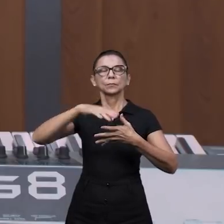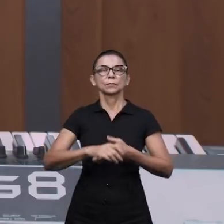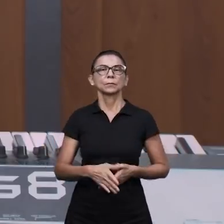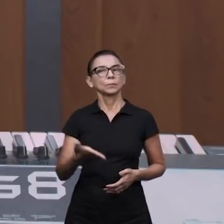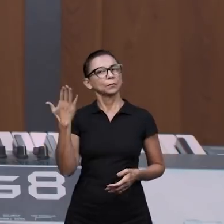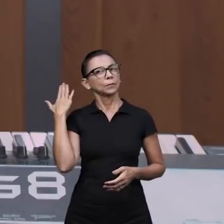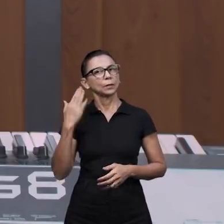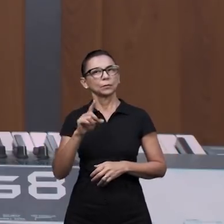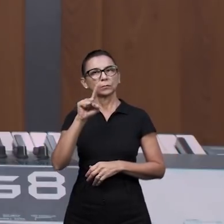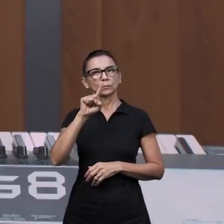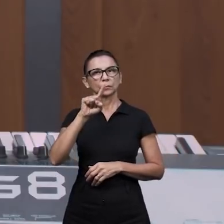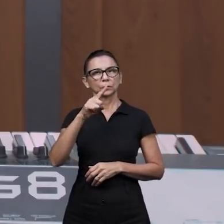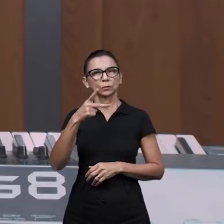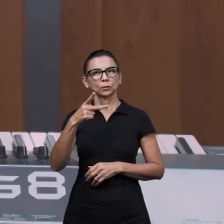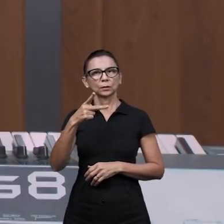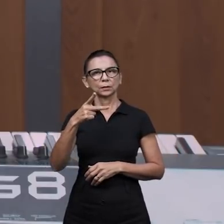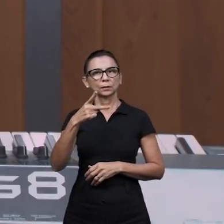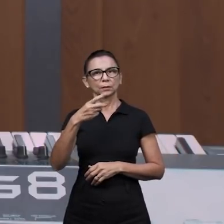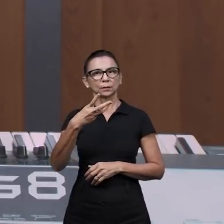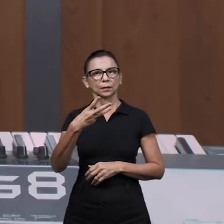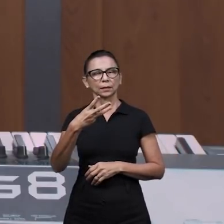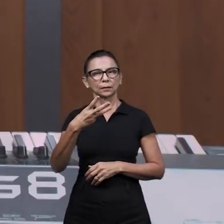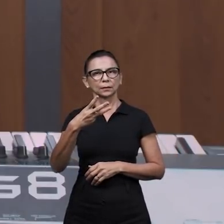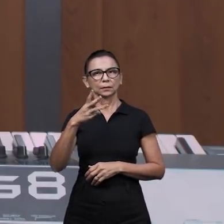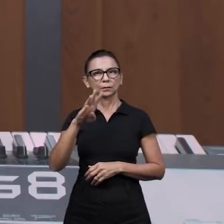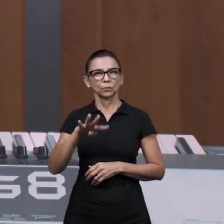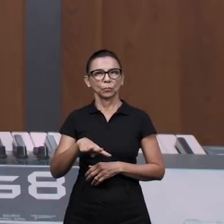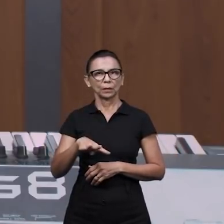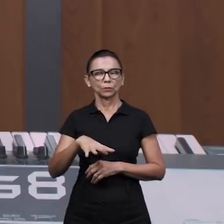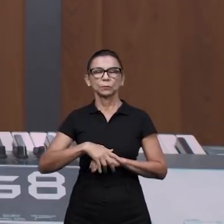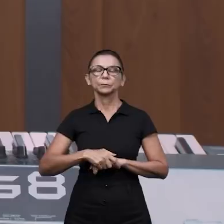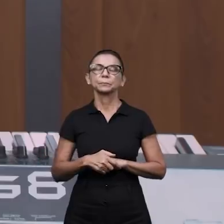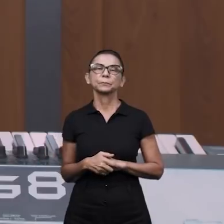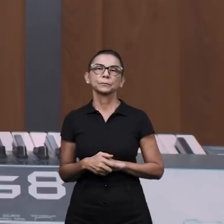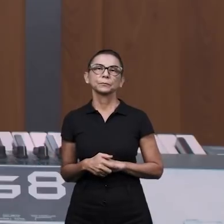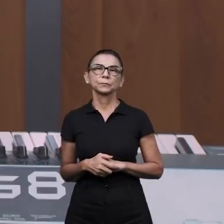lá? 1, 2,